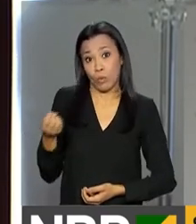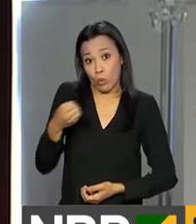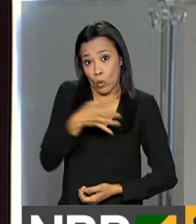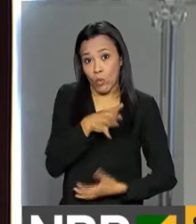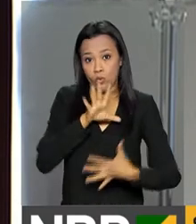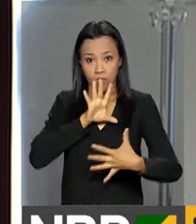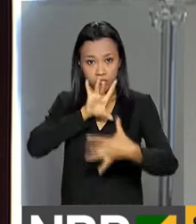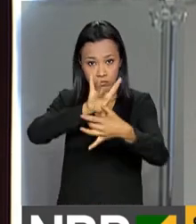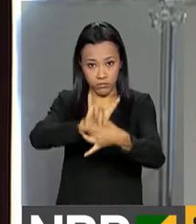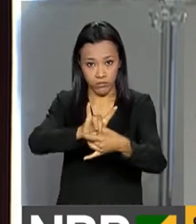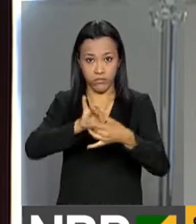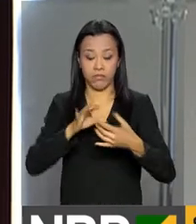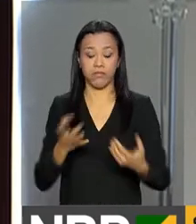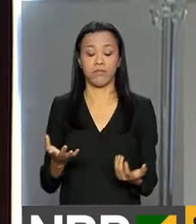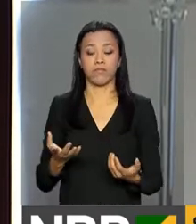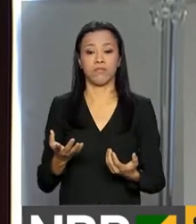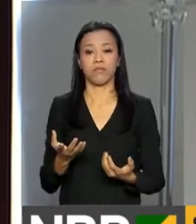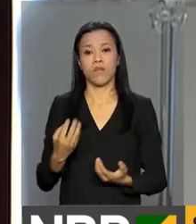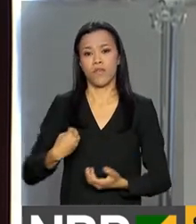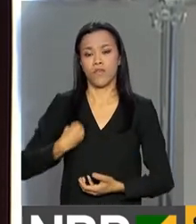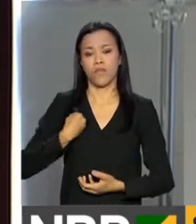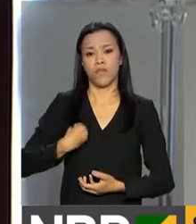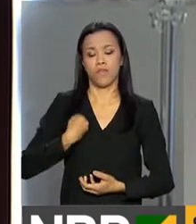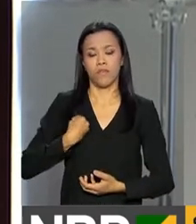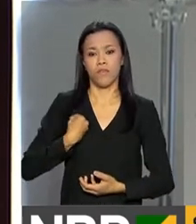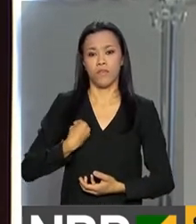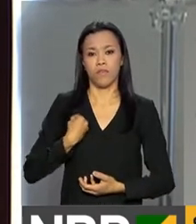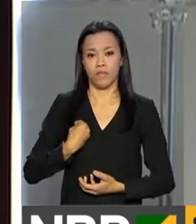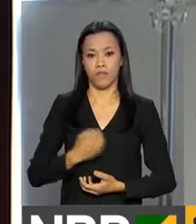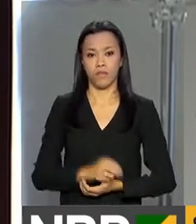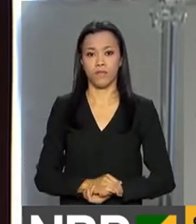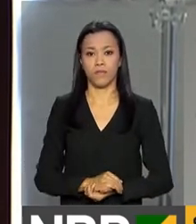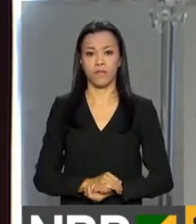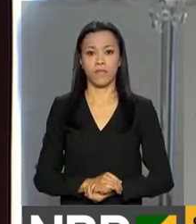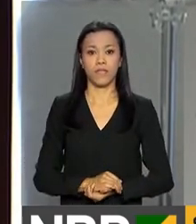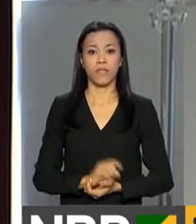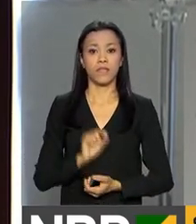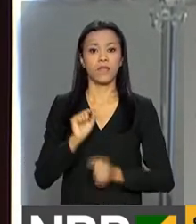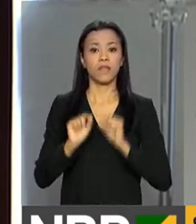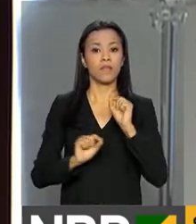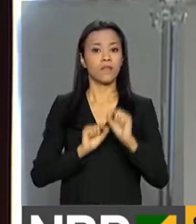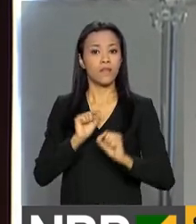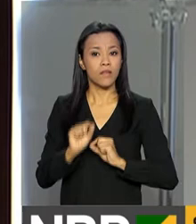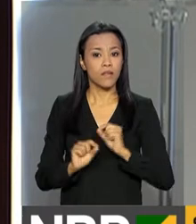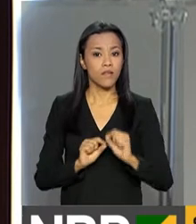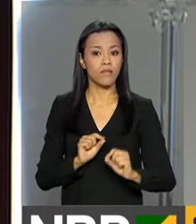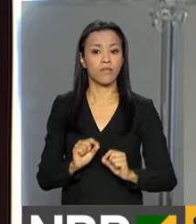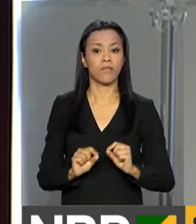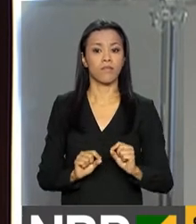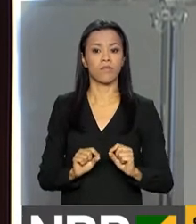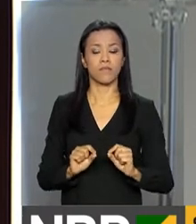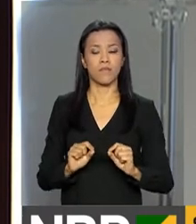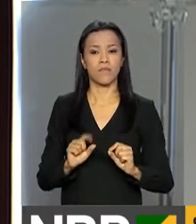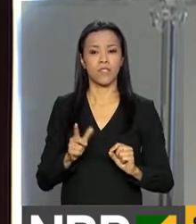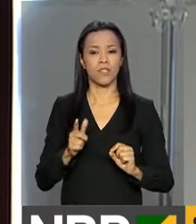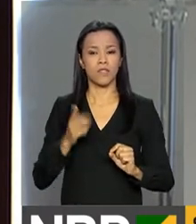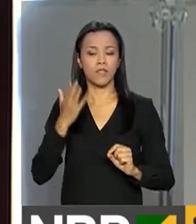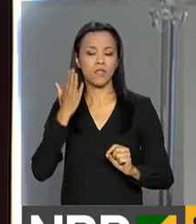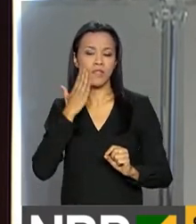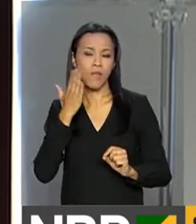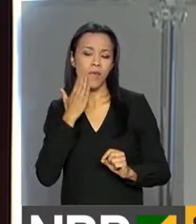O Brasil vive um momento onde a possibilidade de se tratar as